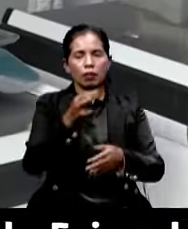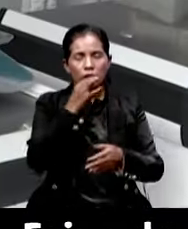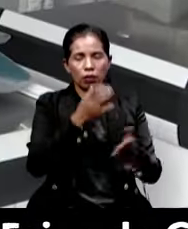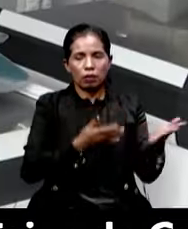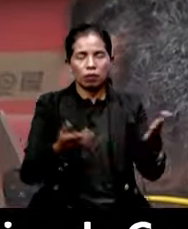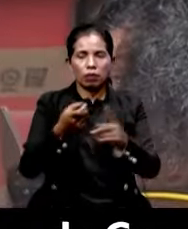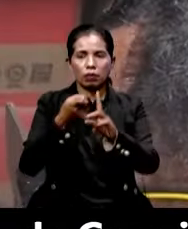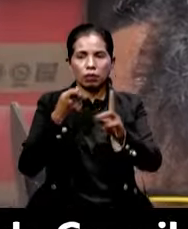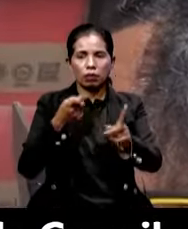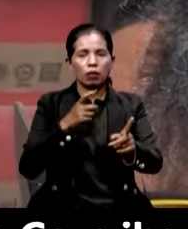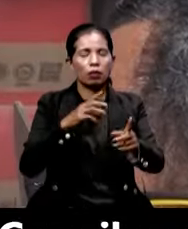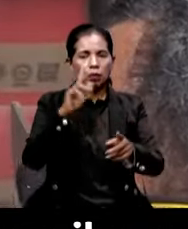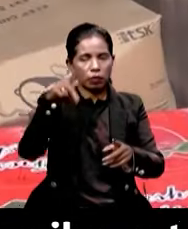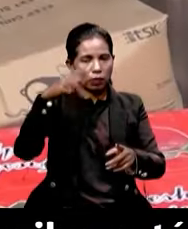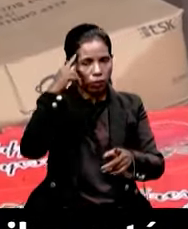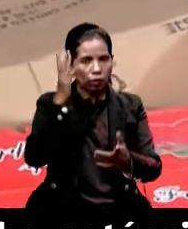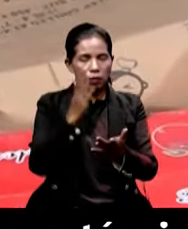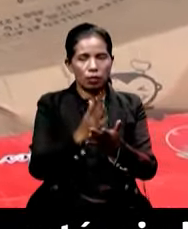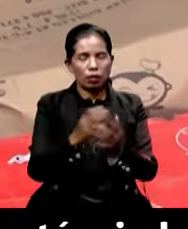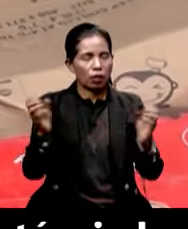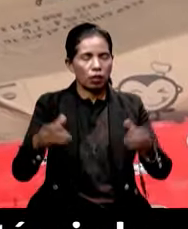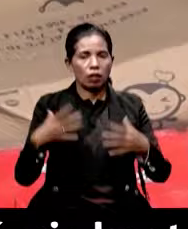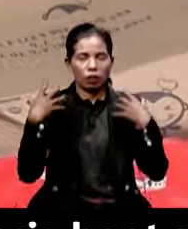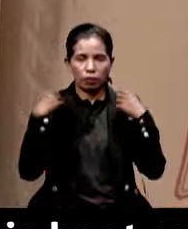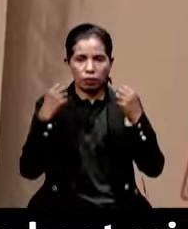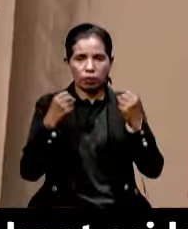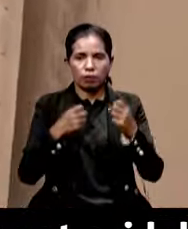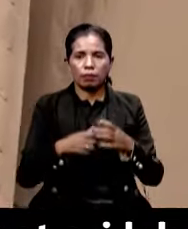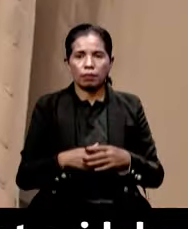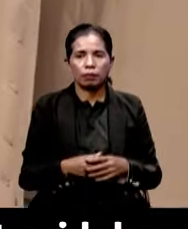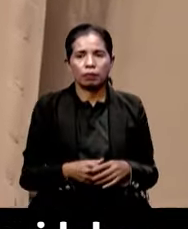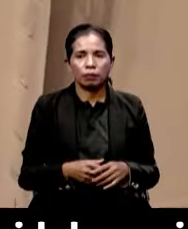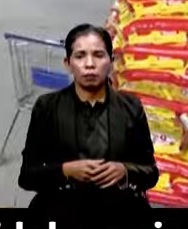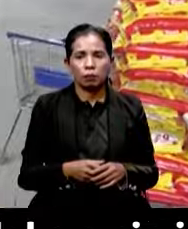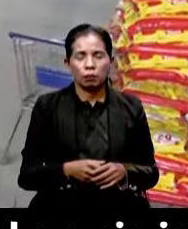importação no mos política preventiva ne bela forte. Equipa cobertura, GMN.